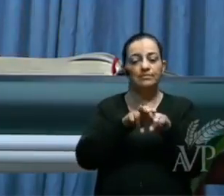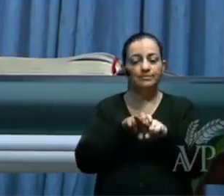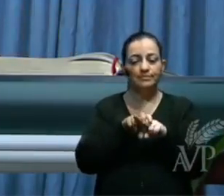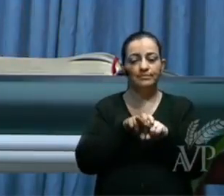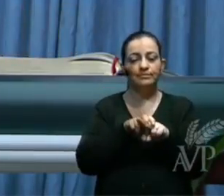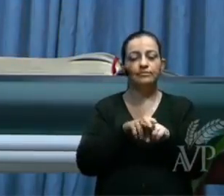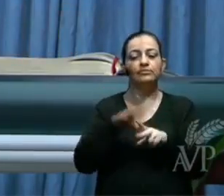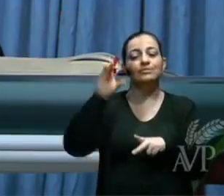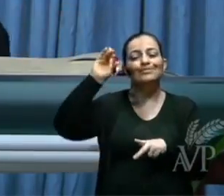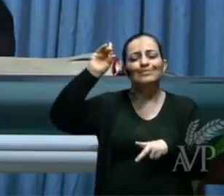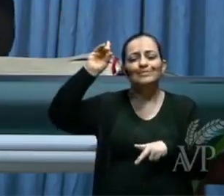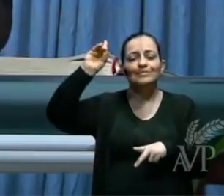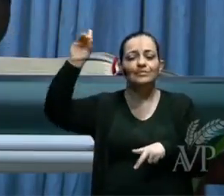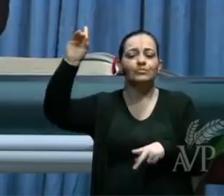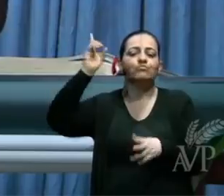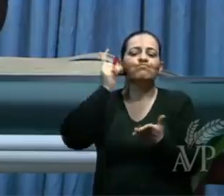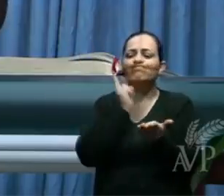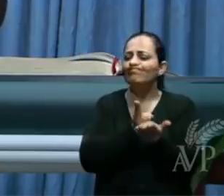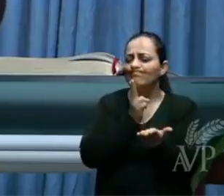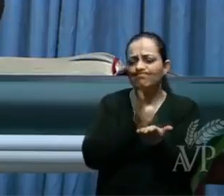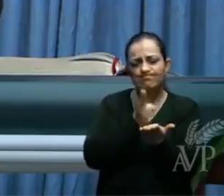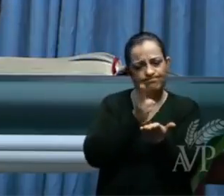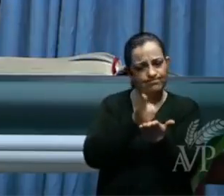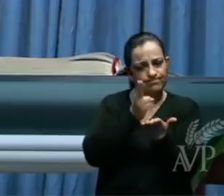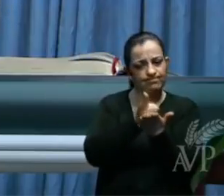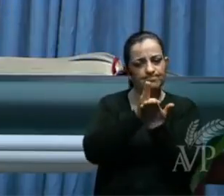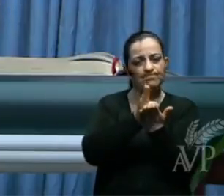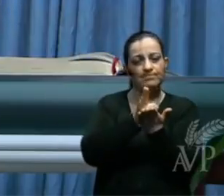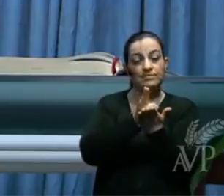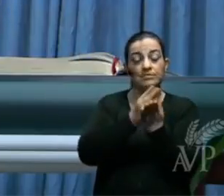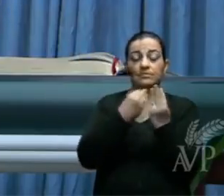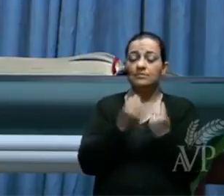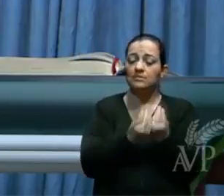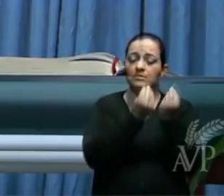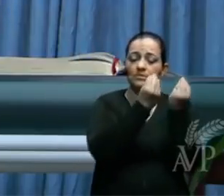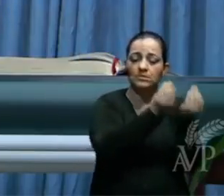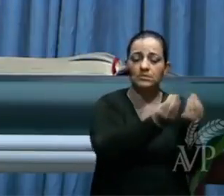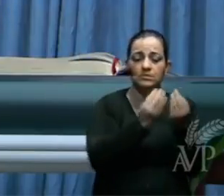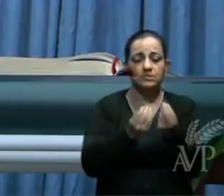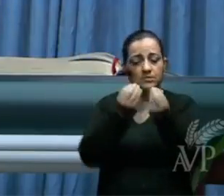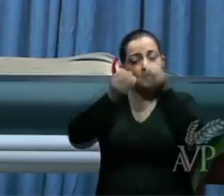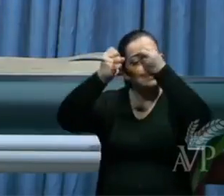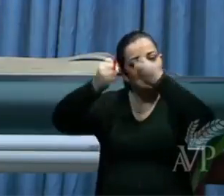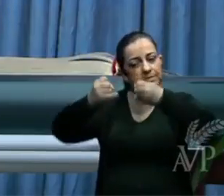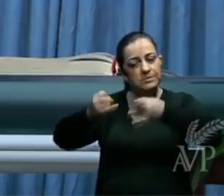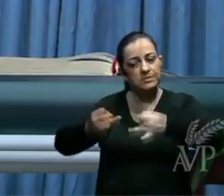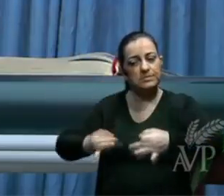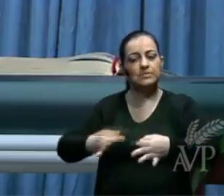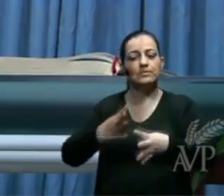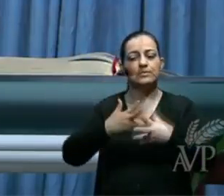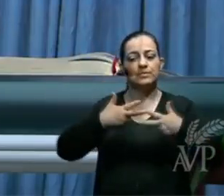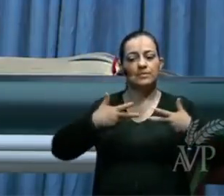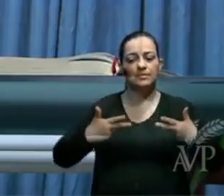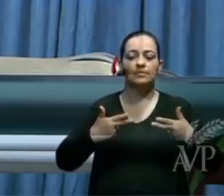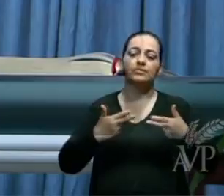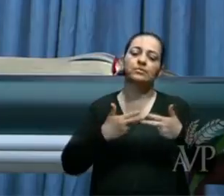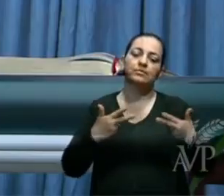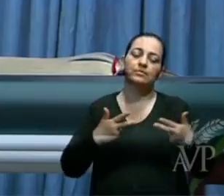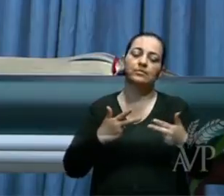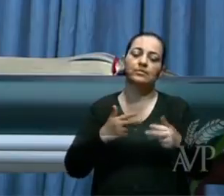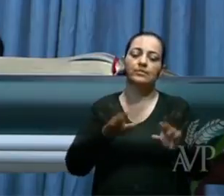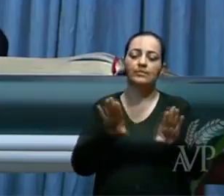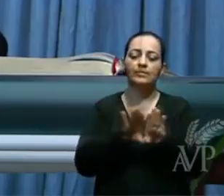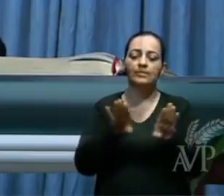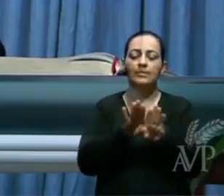deus sempre dar a sua palavra e a